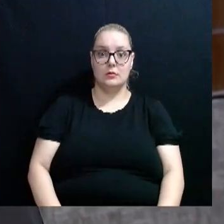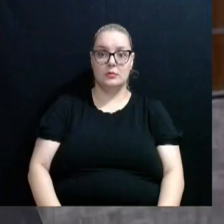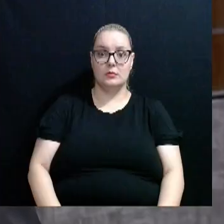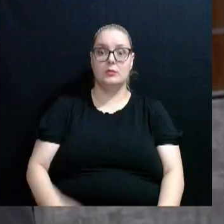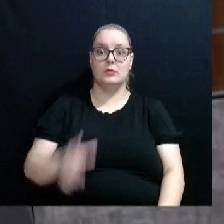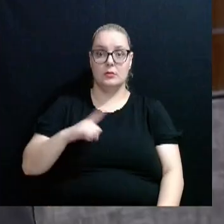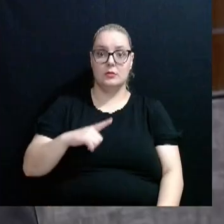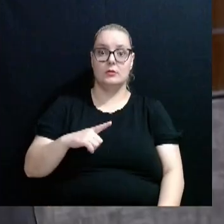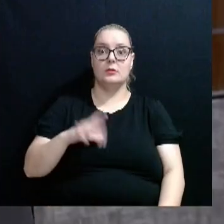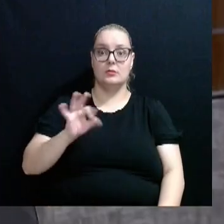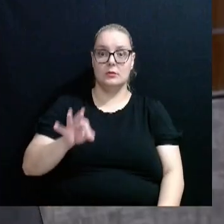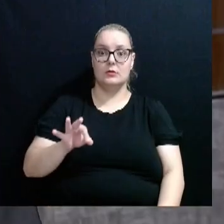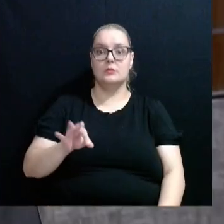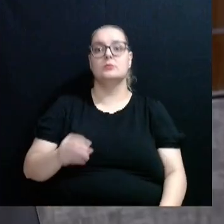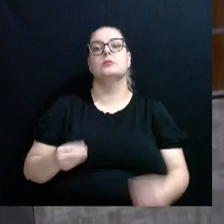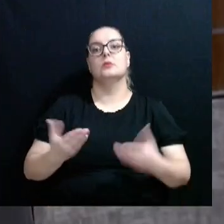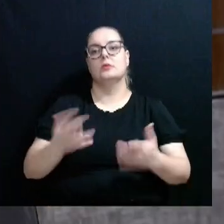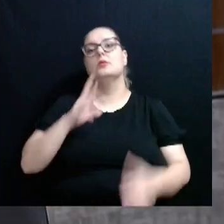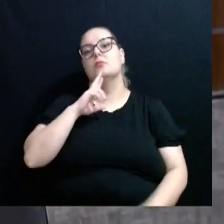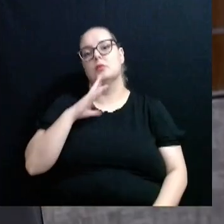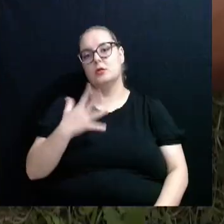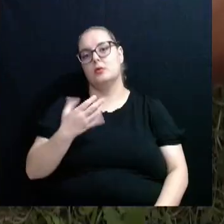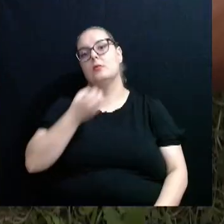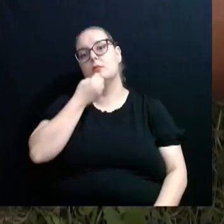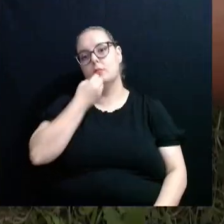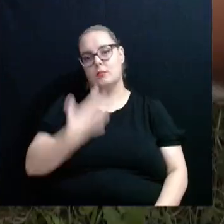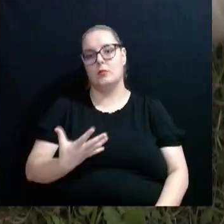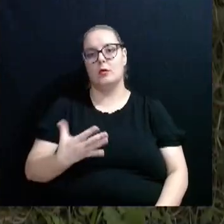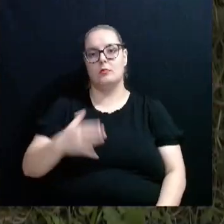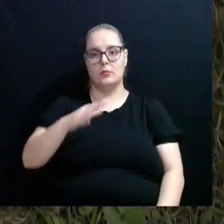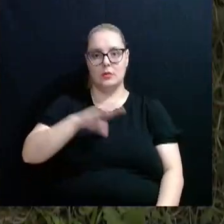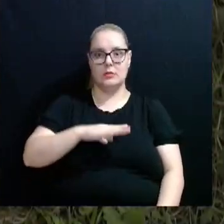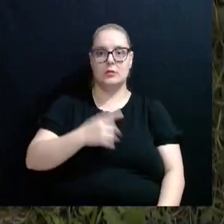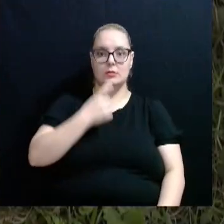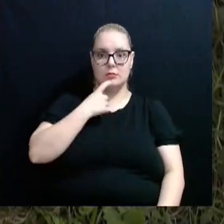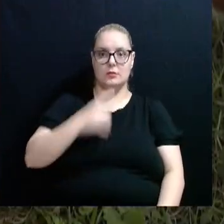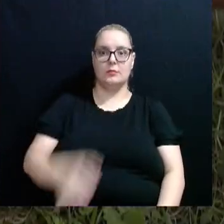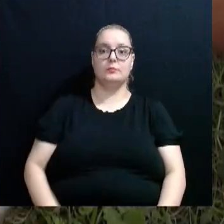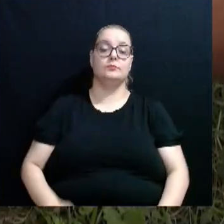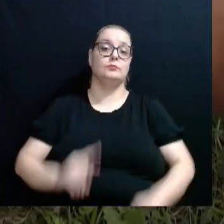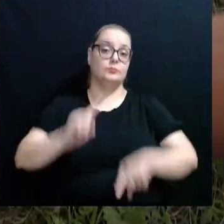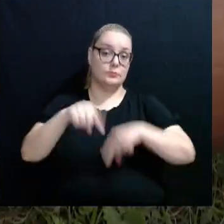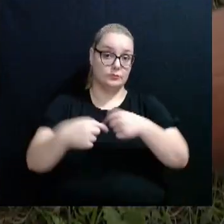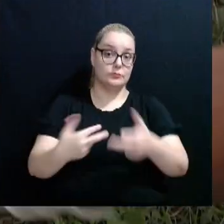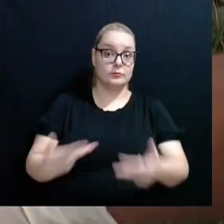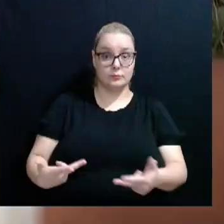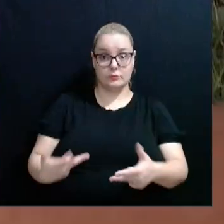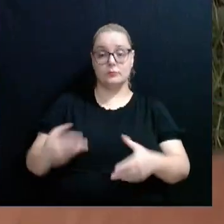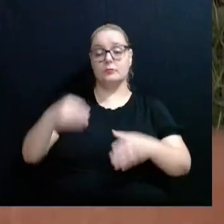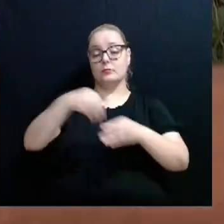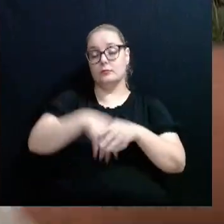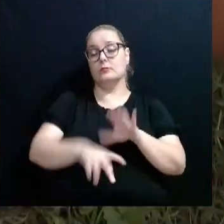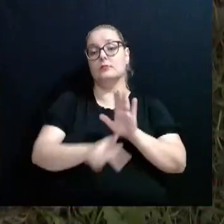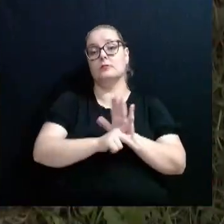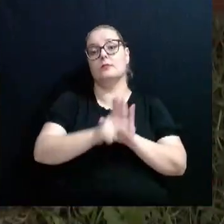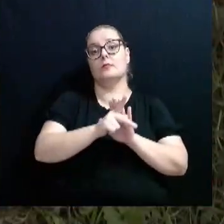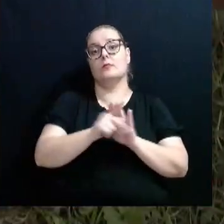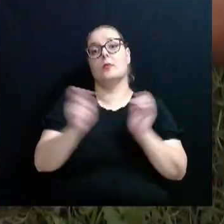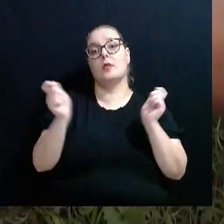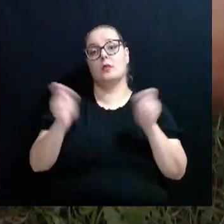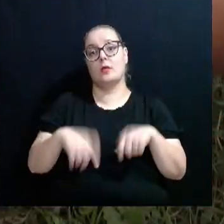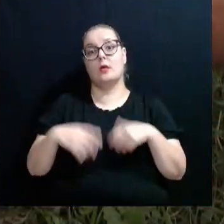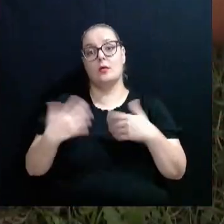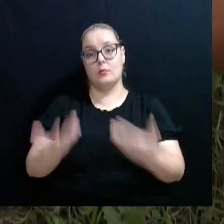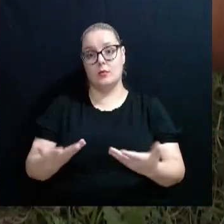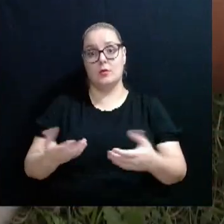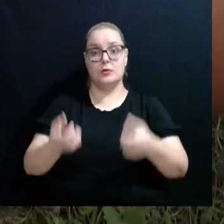vai trazer resultados bons para a cidade de Campinas. Outro ponto previsto no projeto é a possibilidade de orientar quem